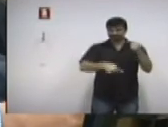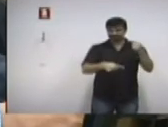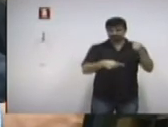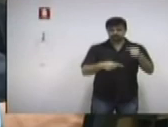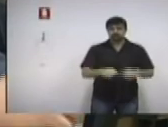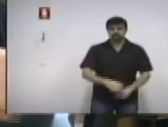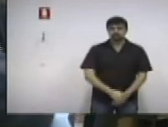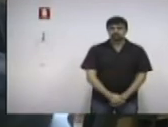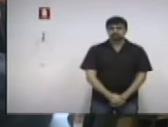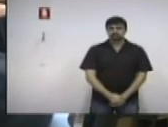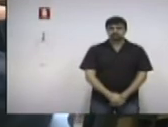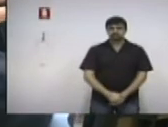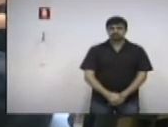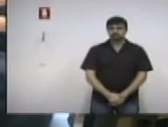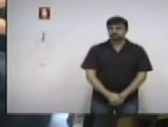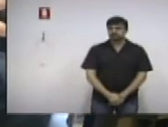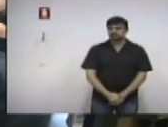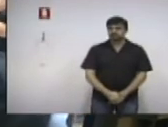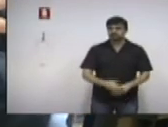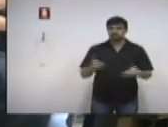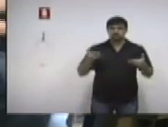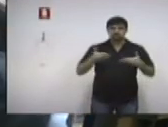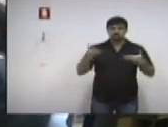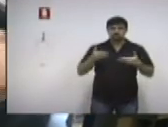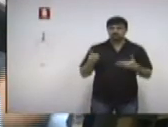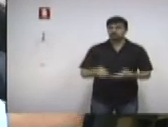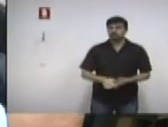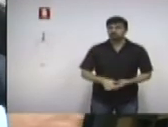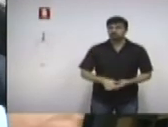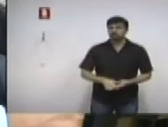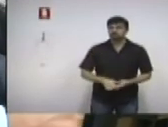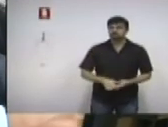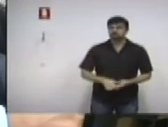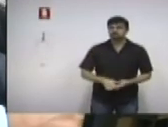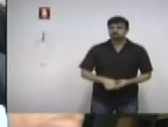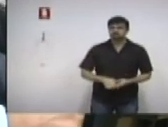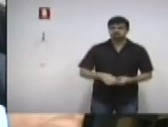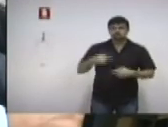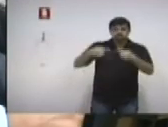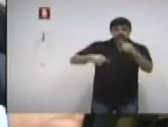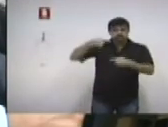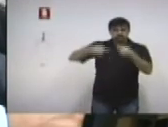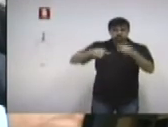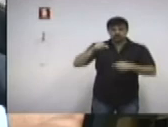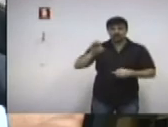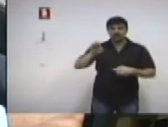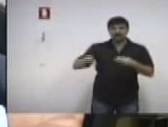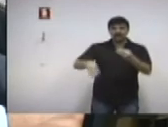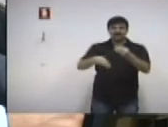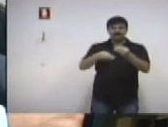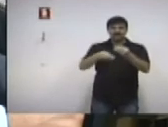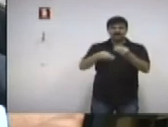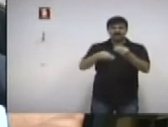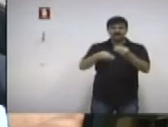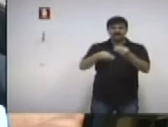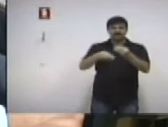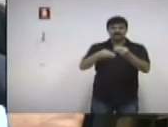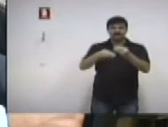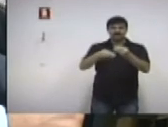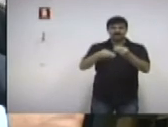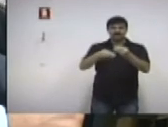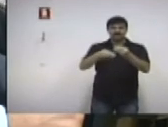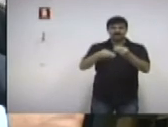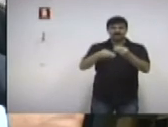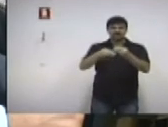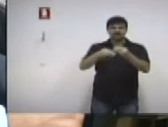contrários eu coloco aqui o e discussão a emenda modificativa nº